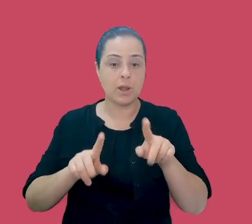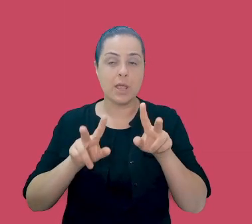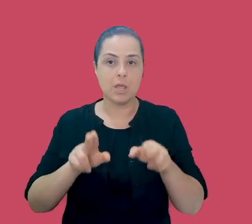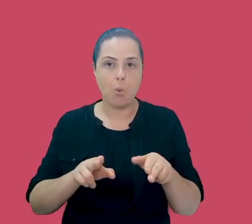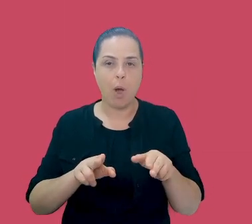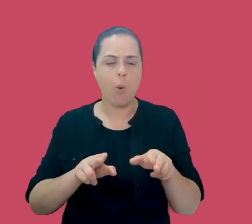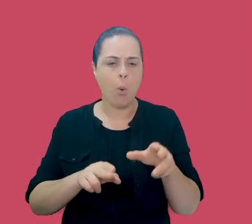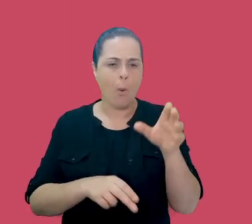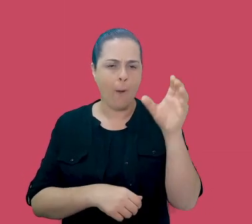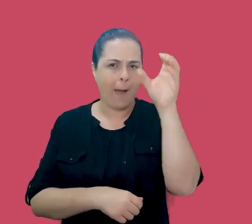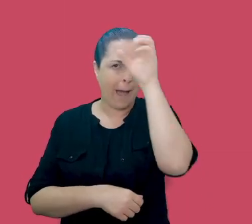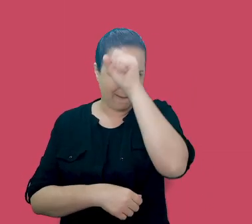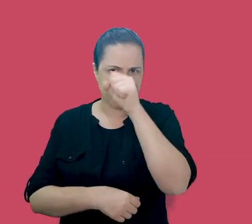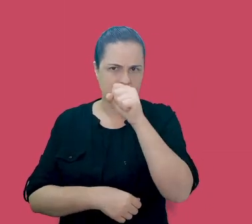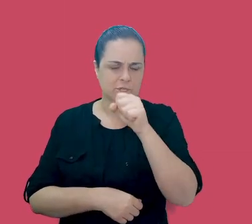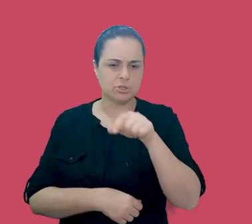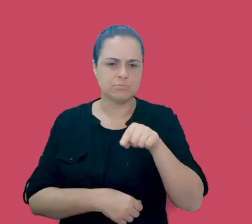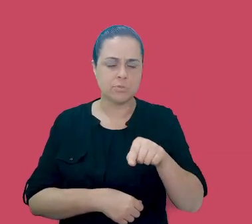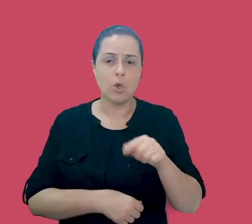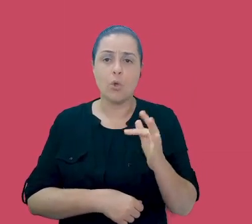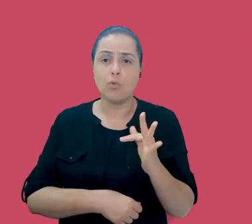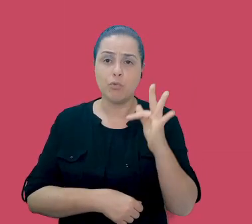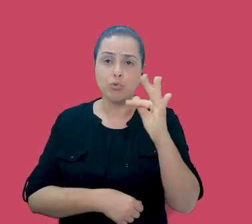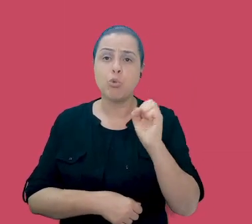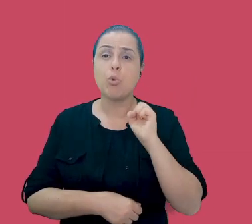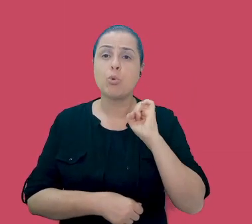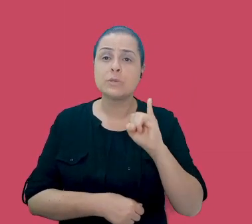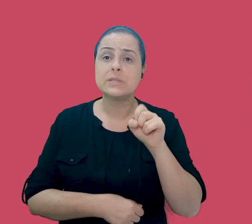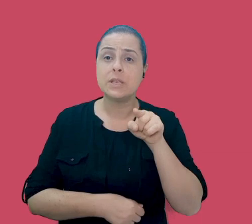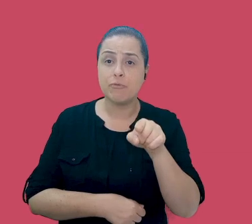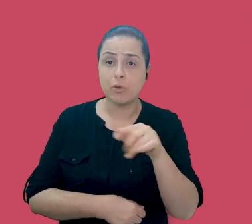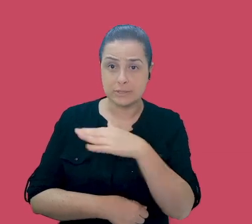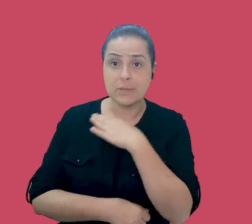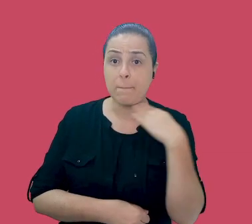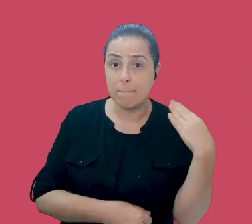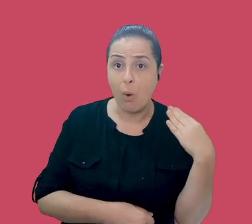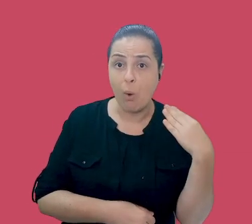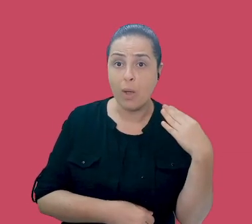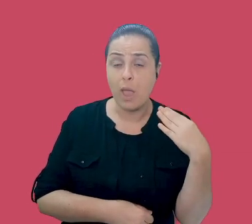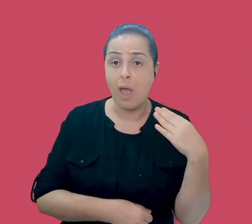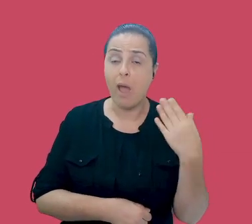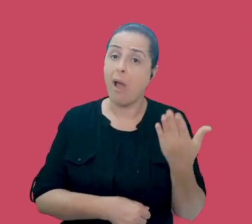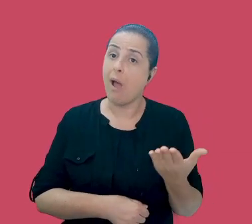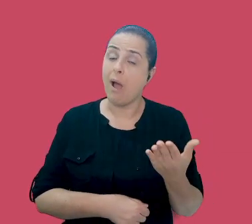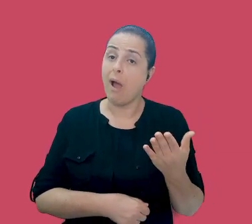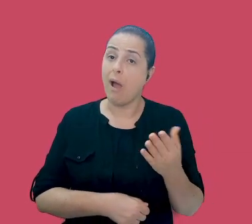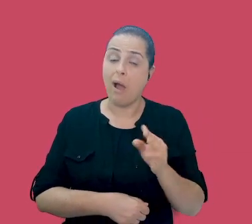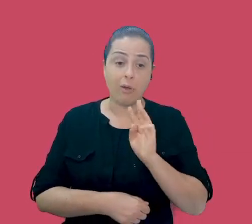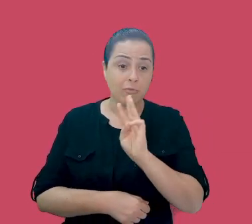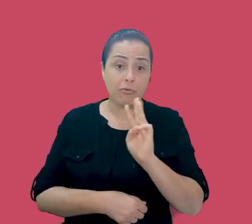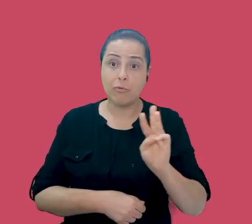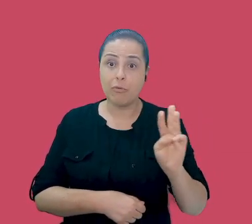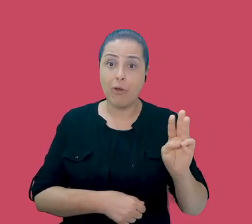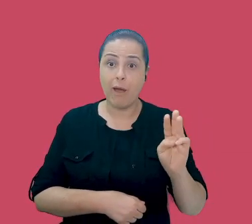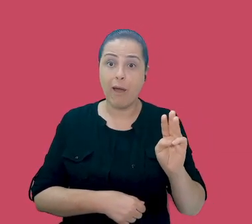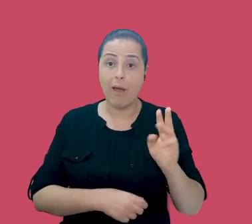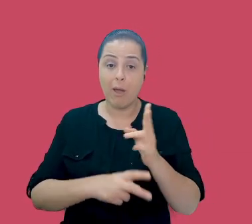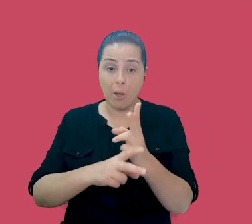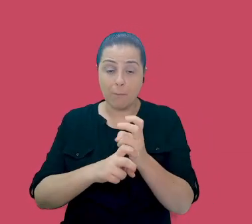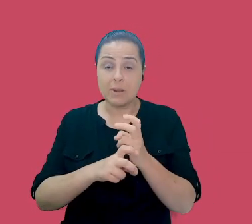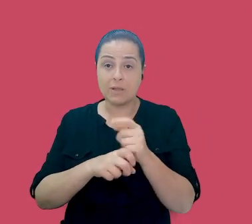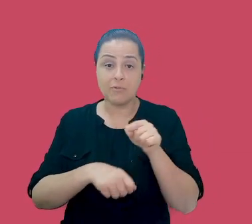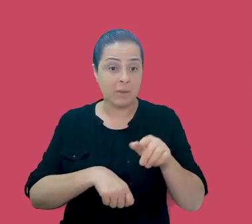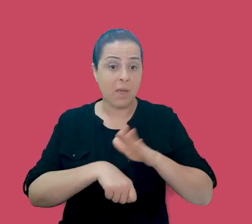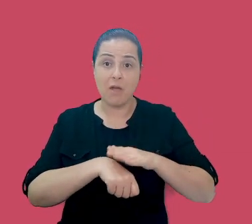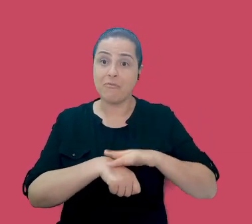estivesse em reunião, ou quando você tivesse, ele ia postando por você, assim, um negócio louco. Eu tive altos paus